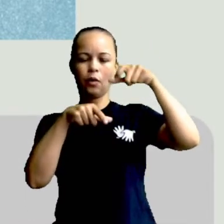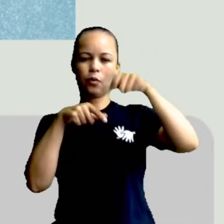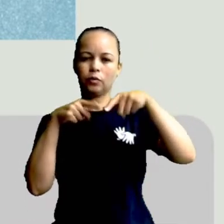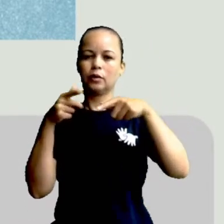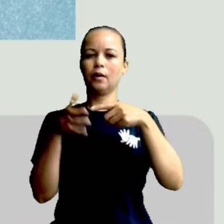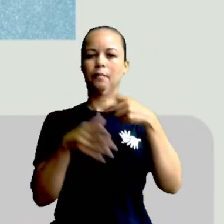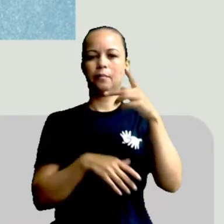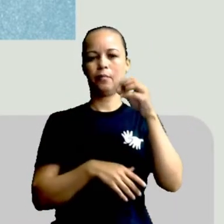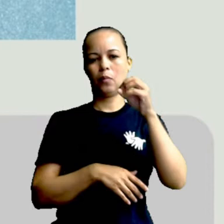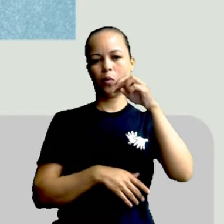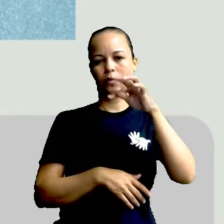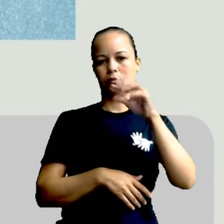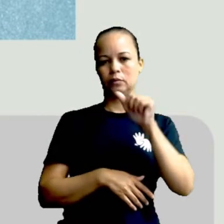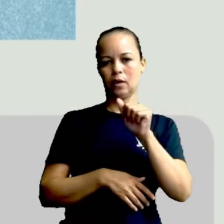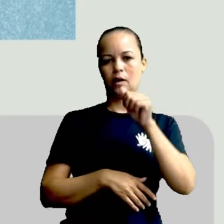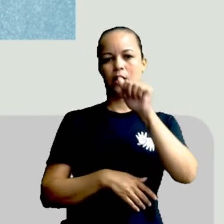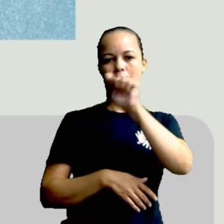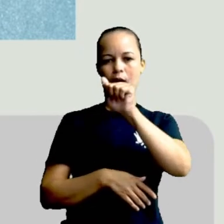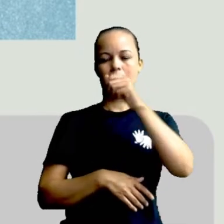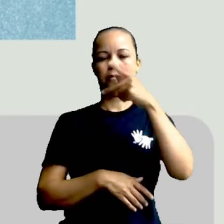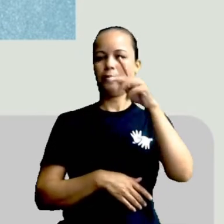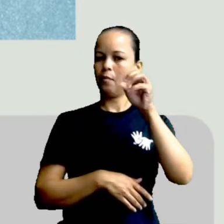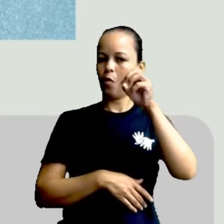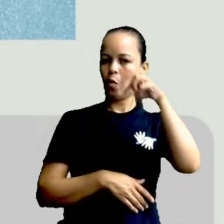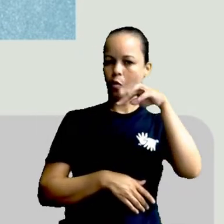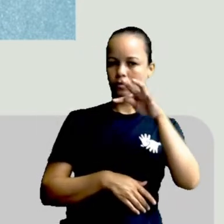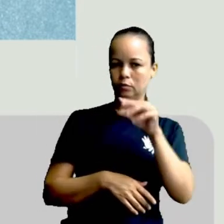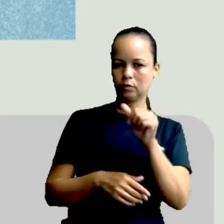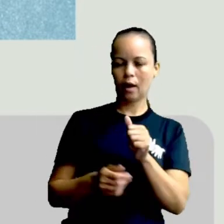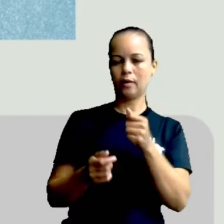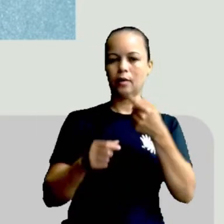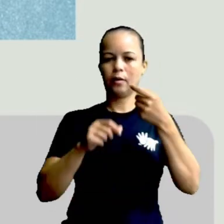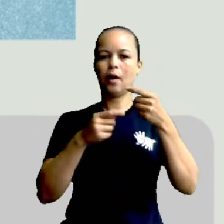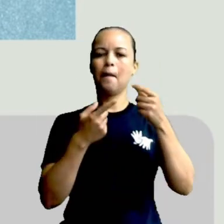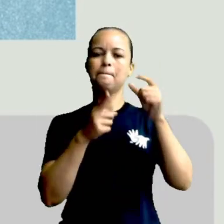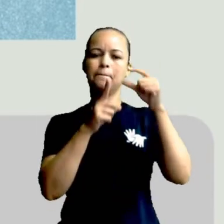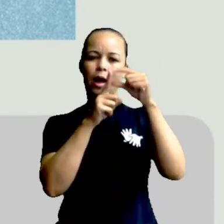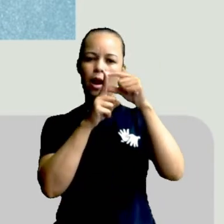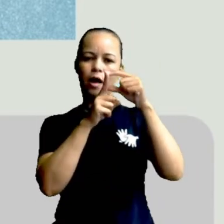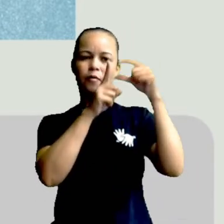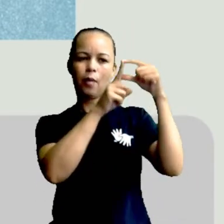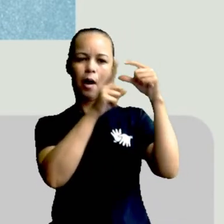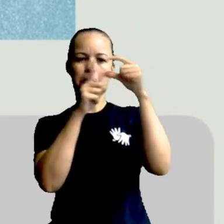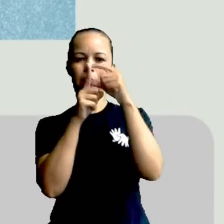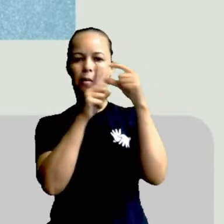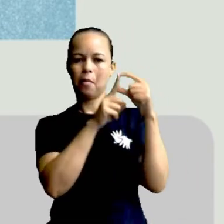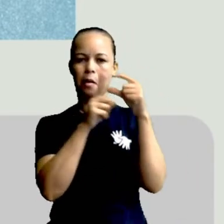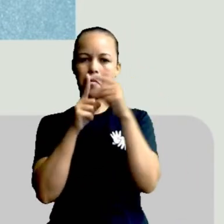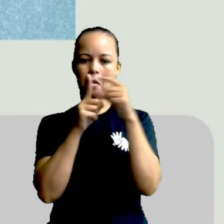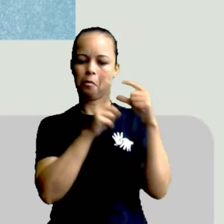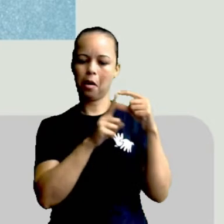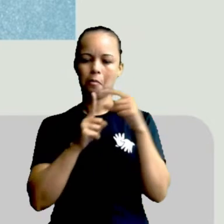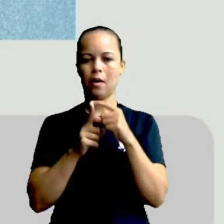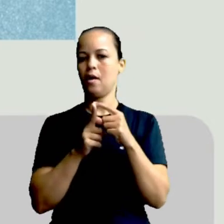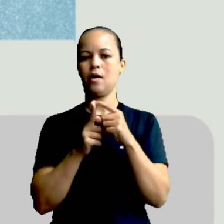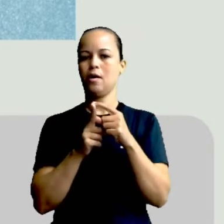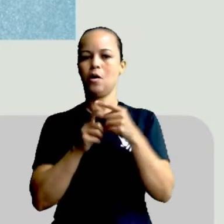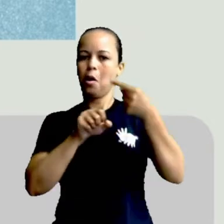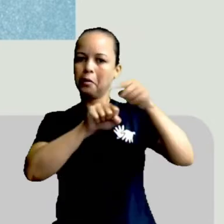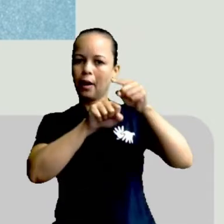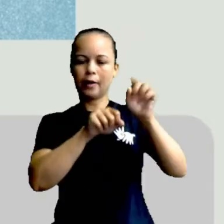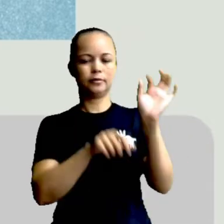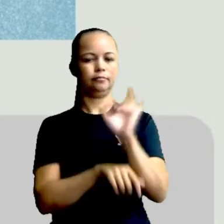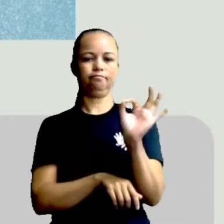conta o e etc então se a essas palavras repetíveis se os termos são repetidos e